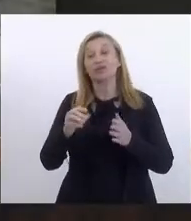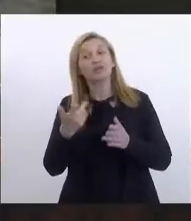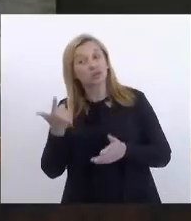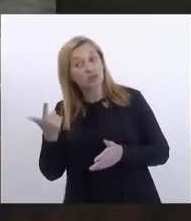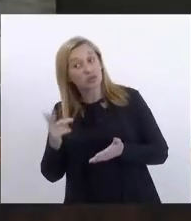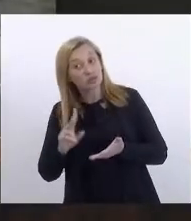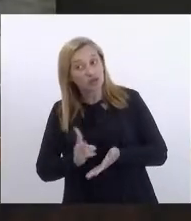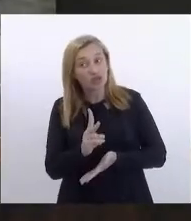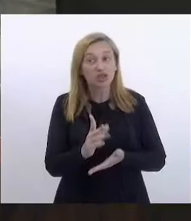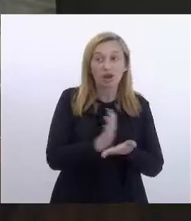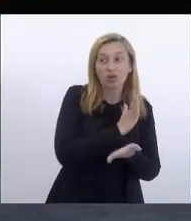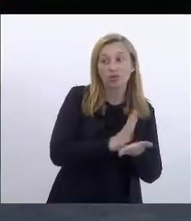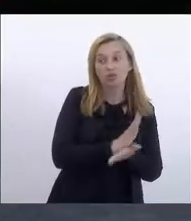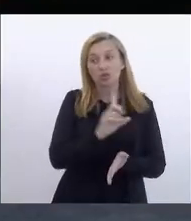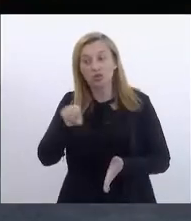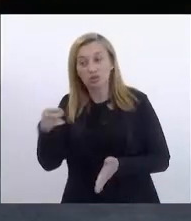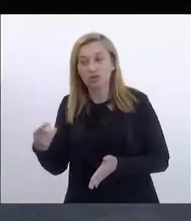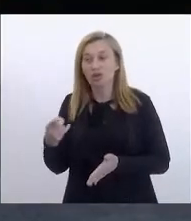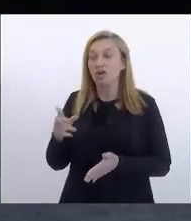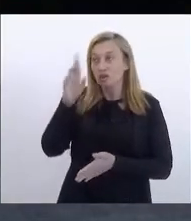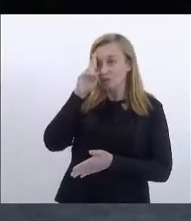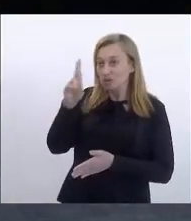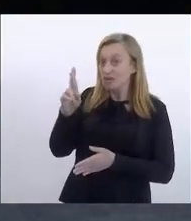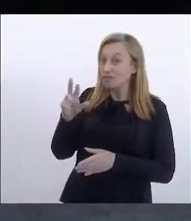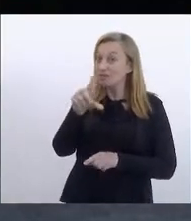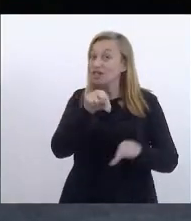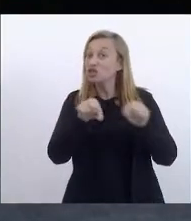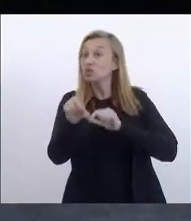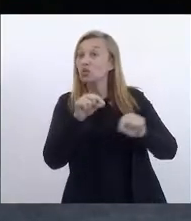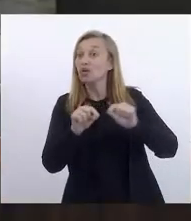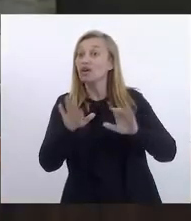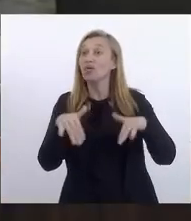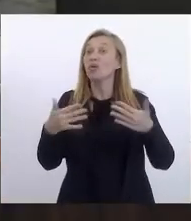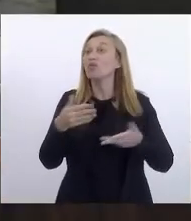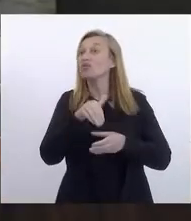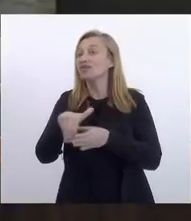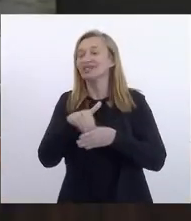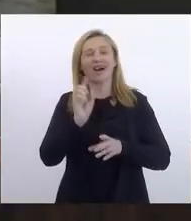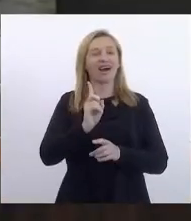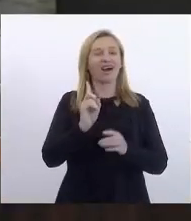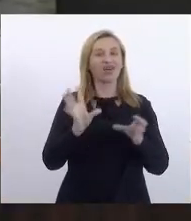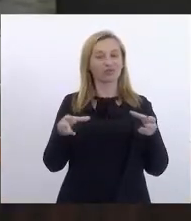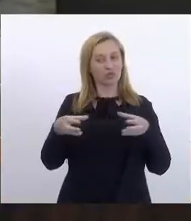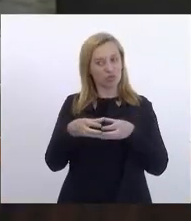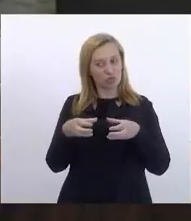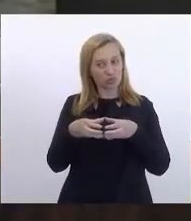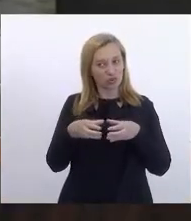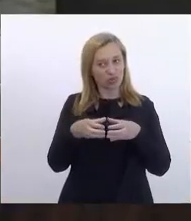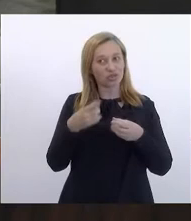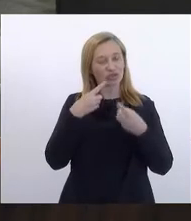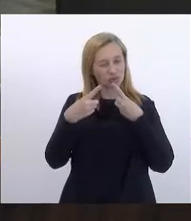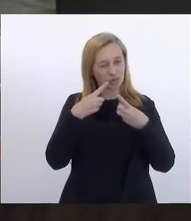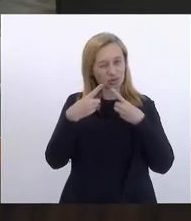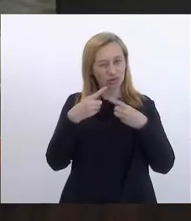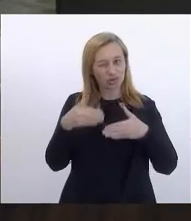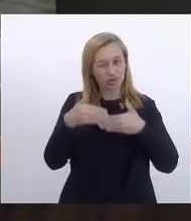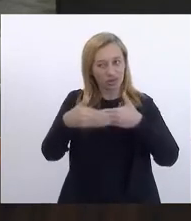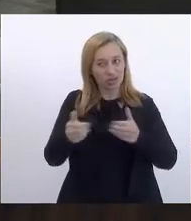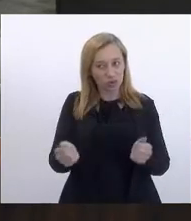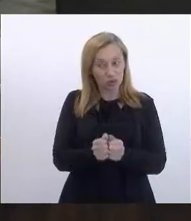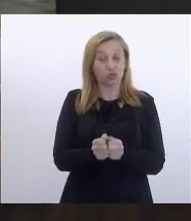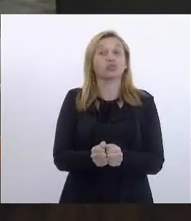derrubar outros. Você que vai definir a forma de votação. Não, não. Nós somos colegiados, a gente discute e a gente avança